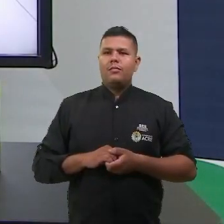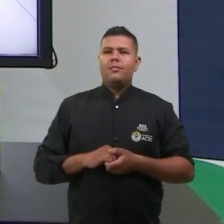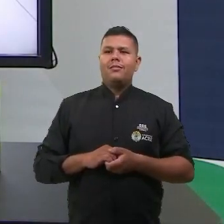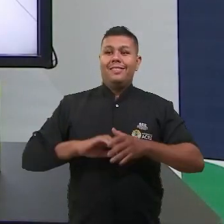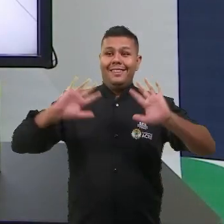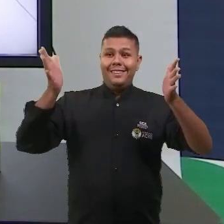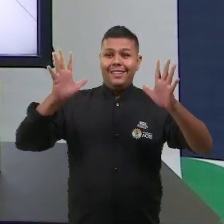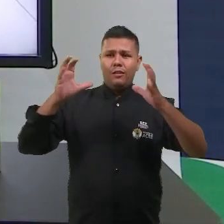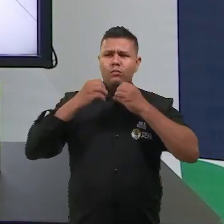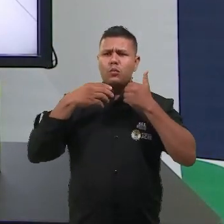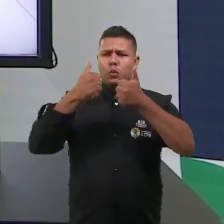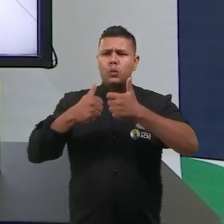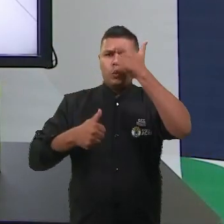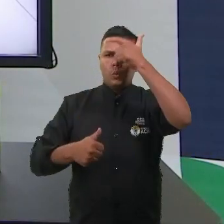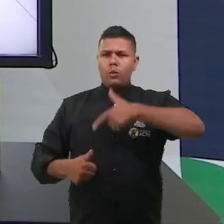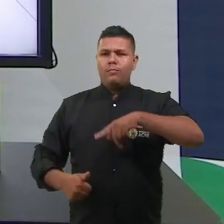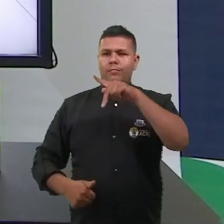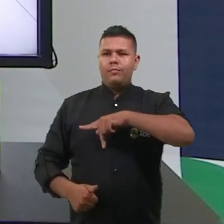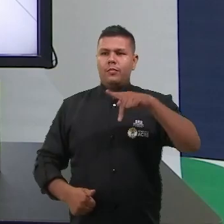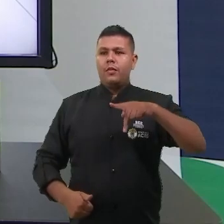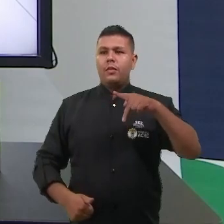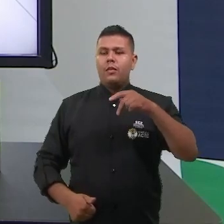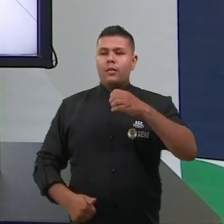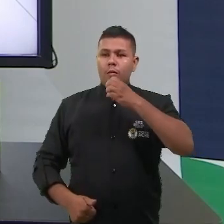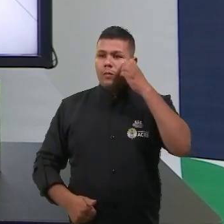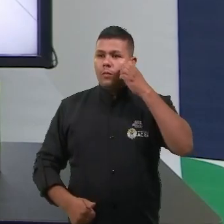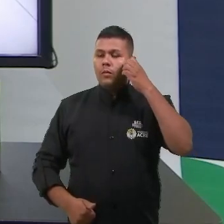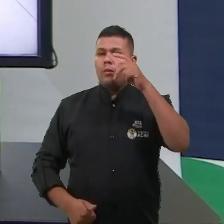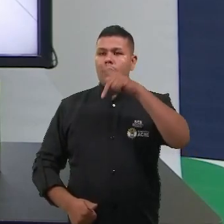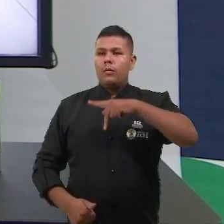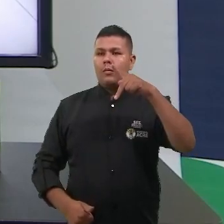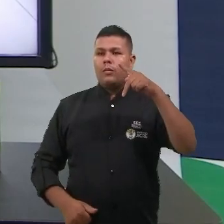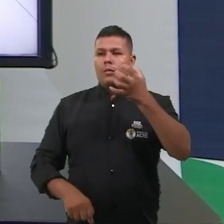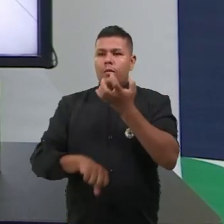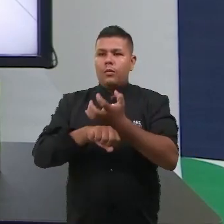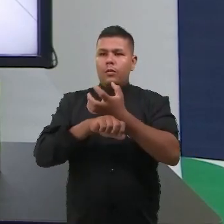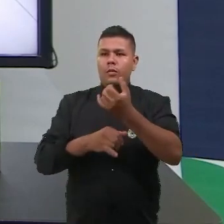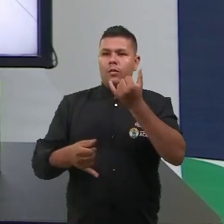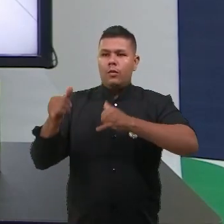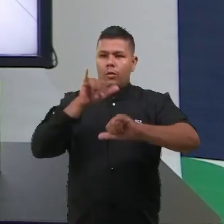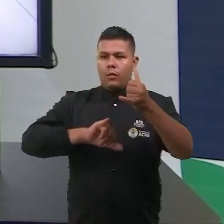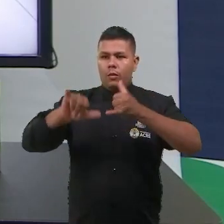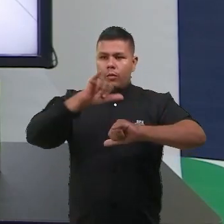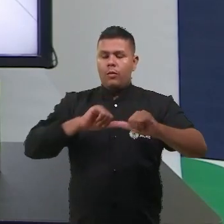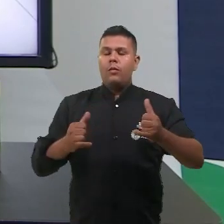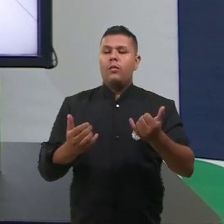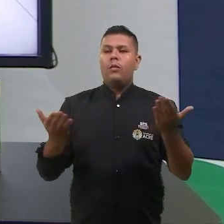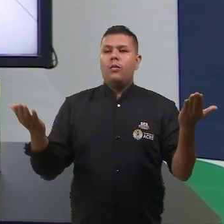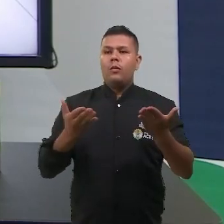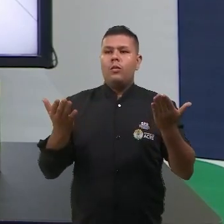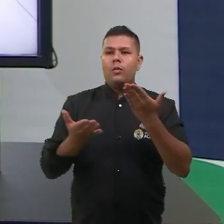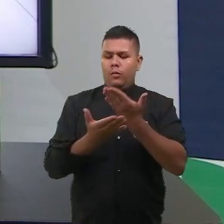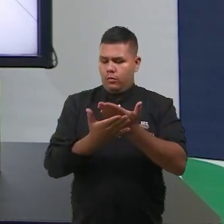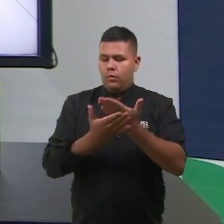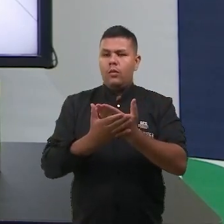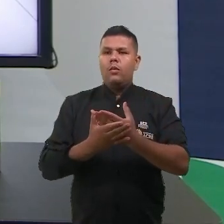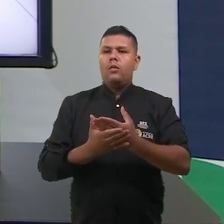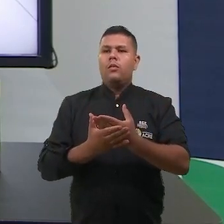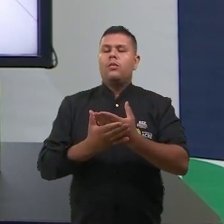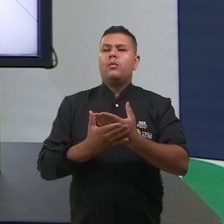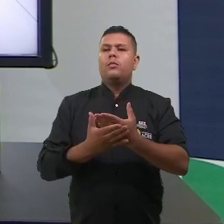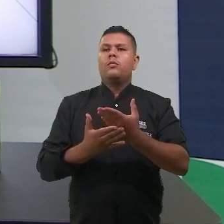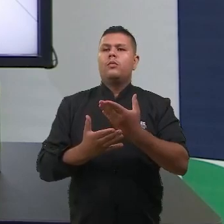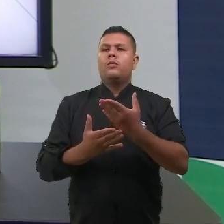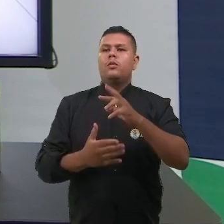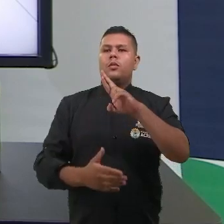Fala pessoal, tudo bem? Sou o professor Everton, professor de Química, e hoje nós vamos ter mais uma aulinha sobre a nossa unidade de rota Viagem pelo